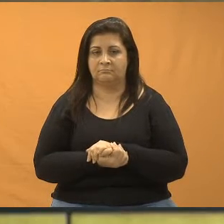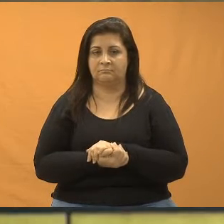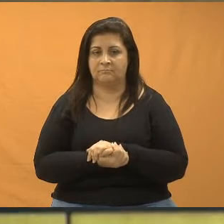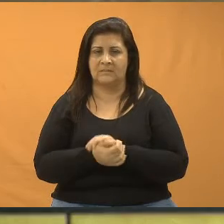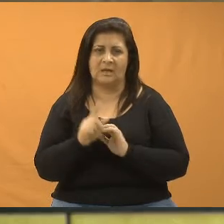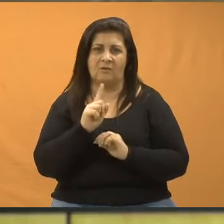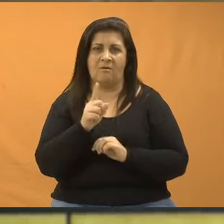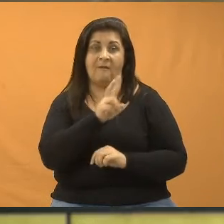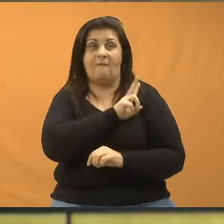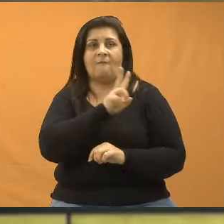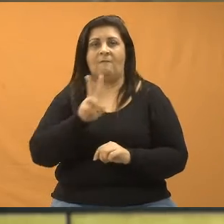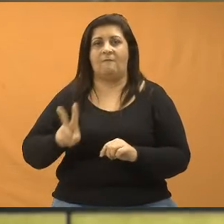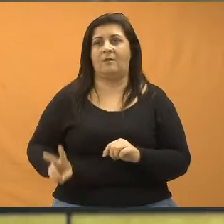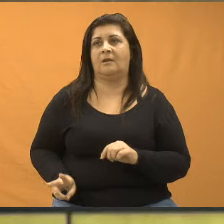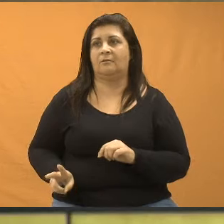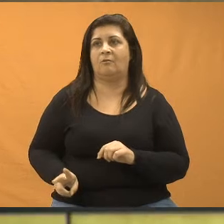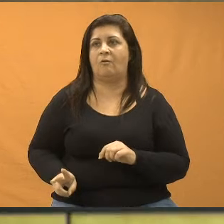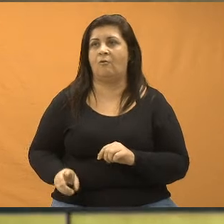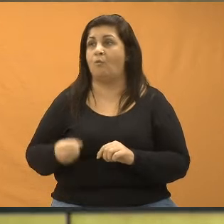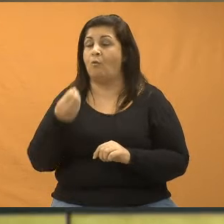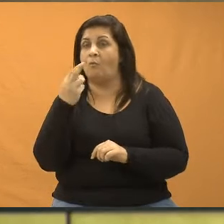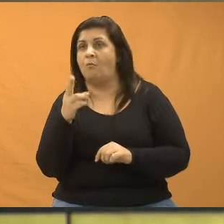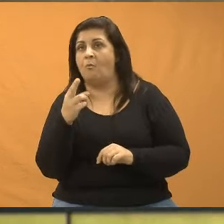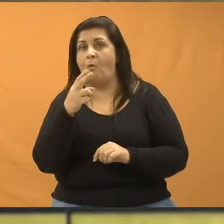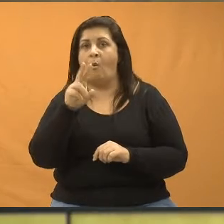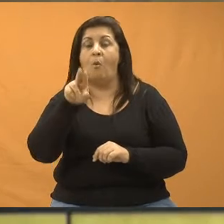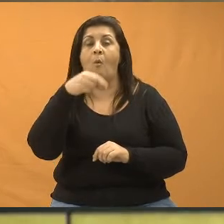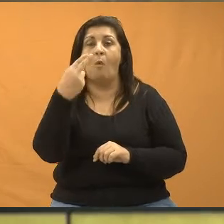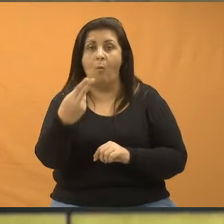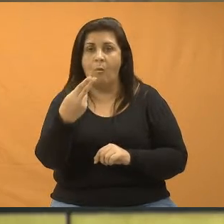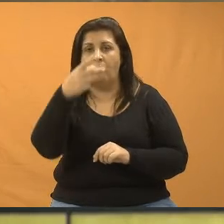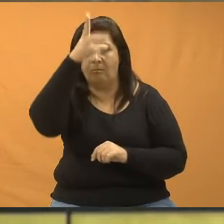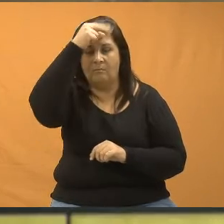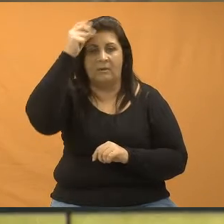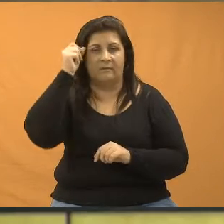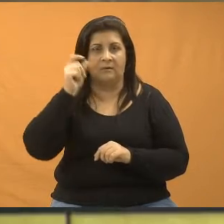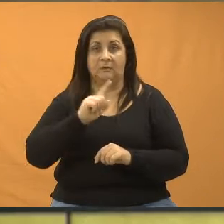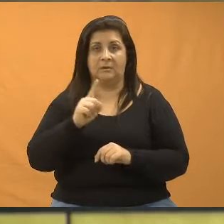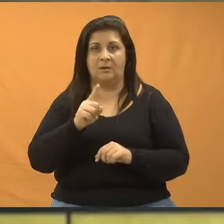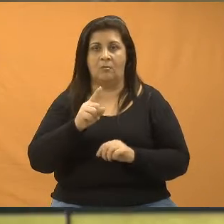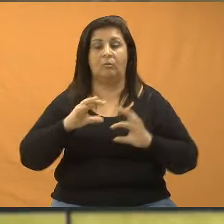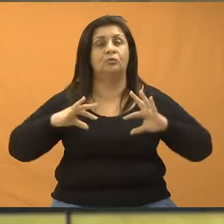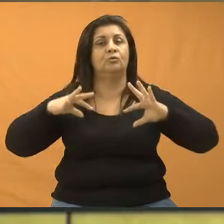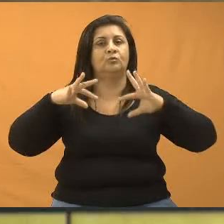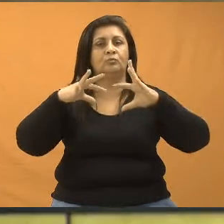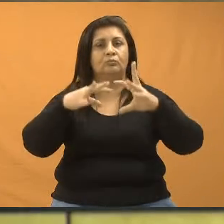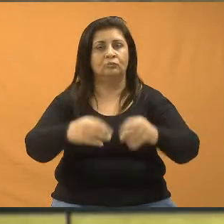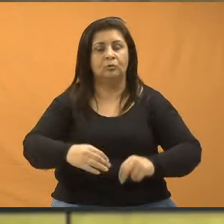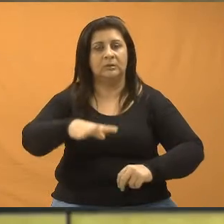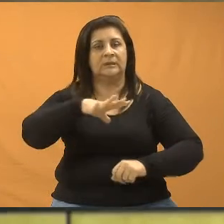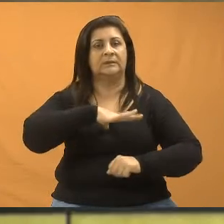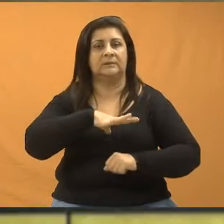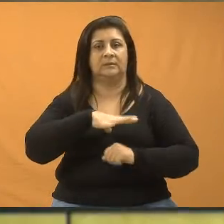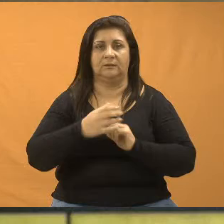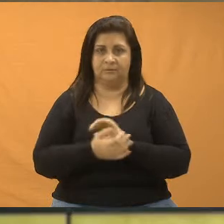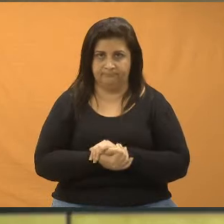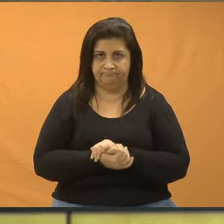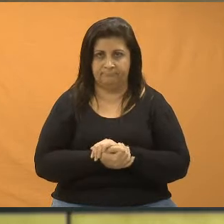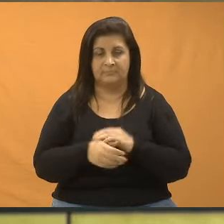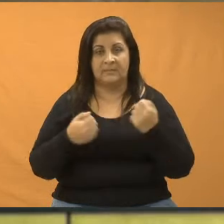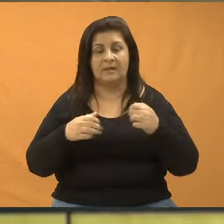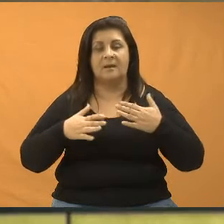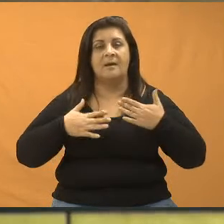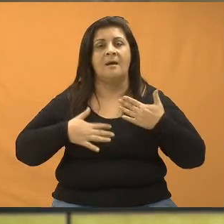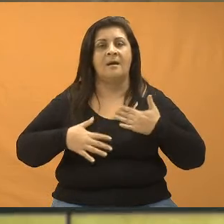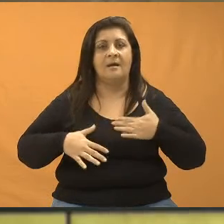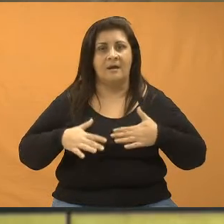do vereador Rodrigo, do prefeito Isaías, né? É uma decisão do município de Jacareí. E aí nós precisamos ter muita